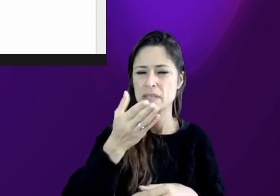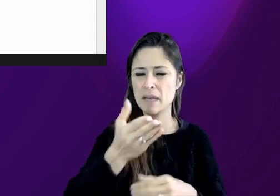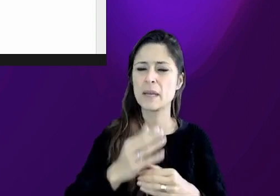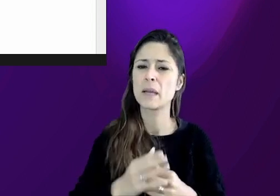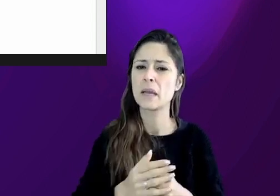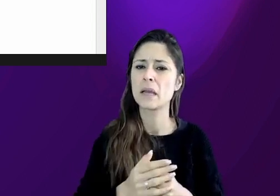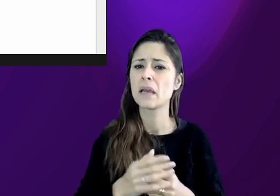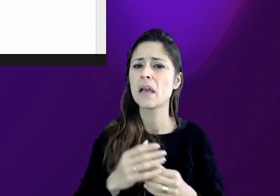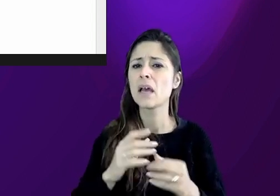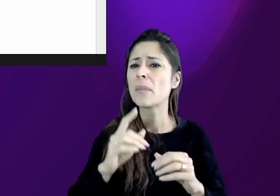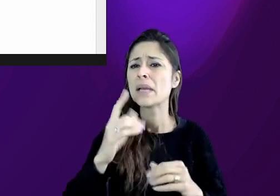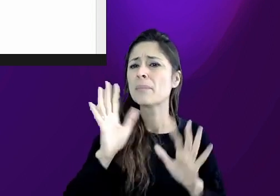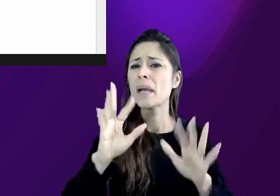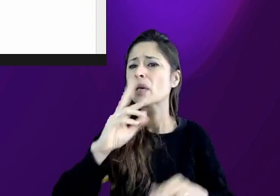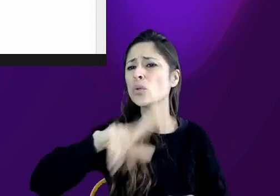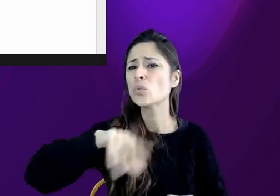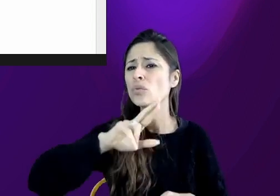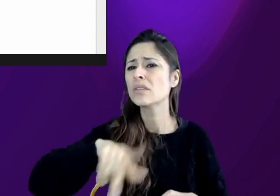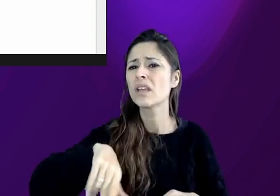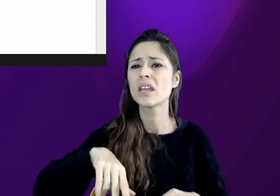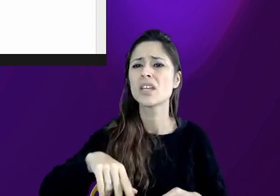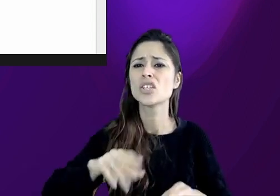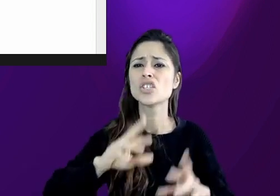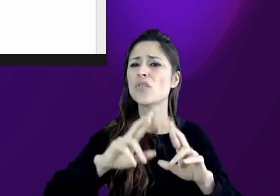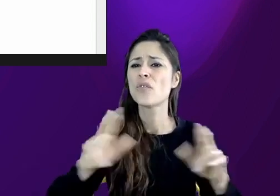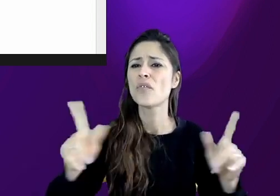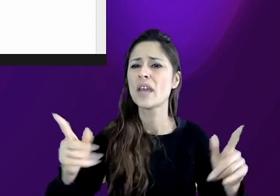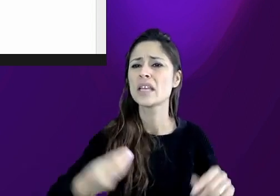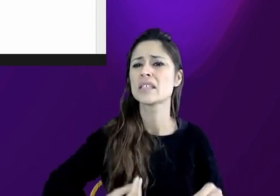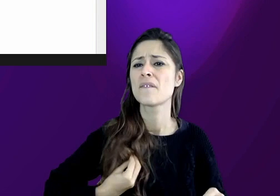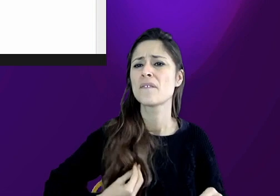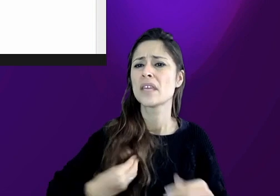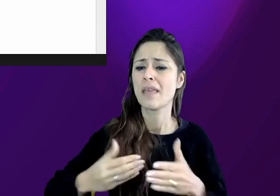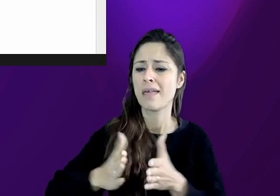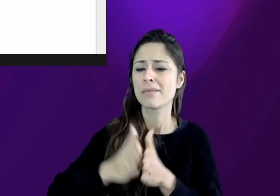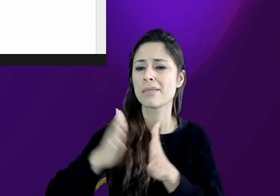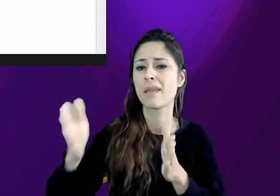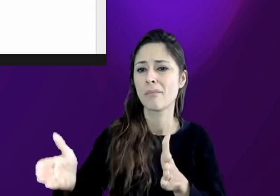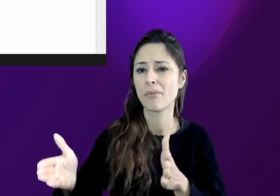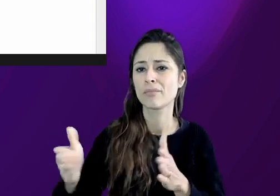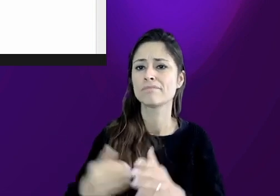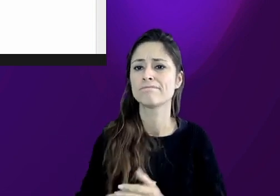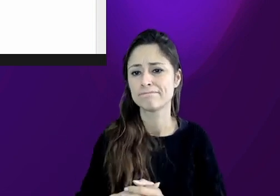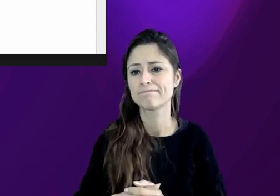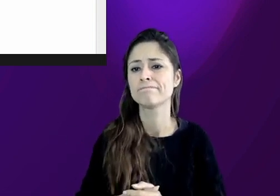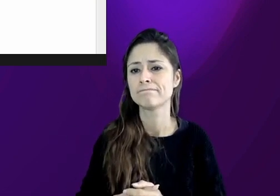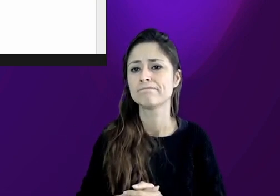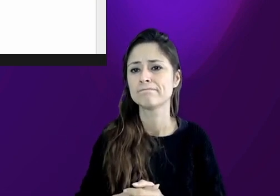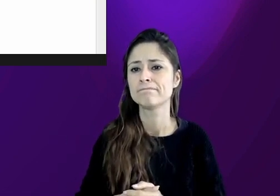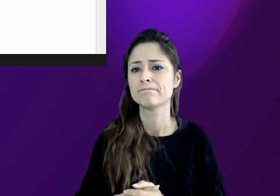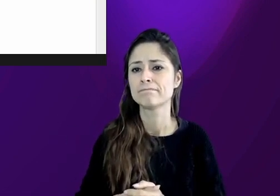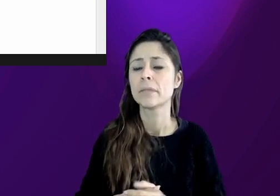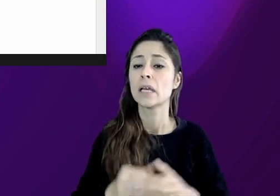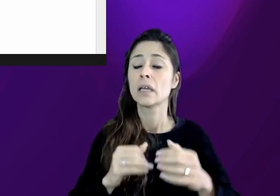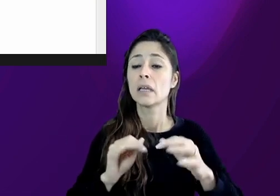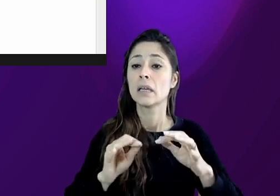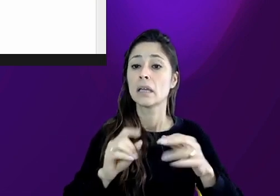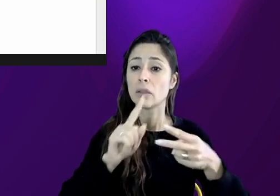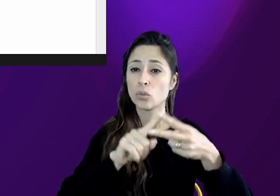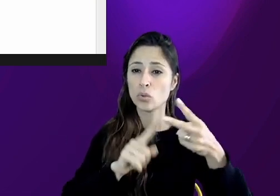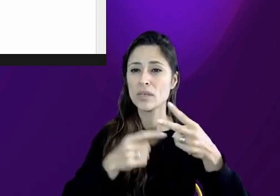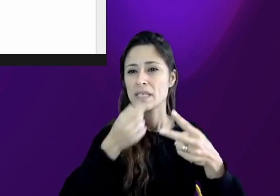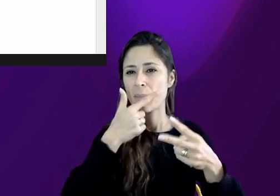houve diferença em sobrevida global, tá? Então, FOLFIRINOX é o standard de tratamento adjuvante que a gente